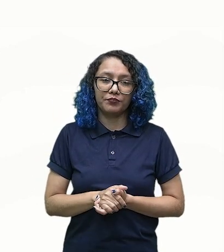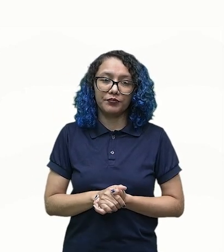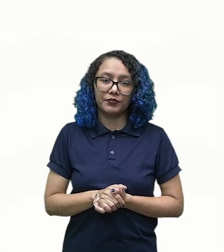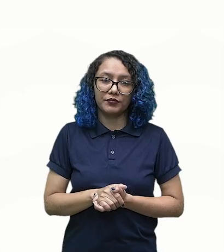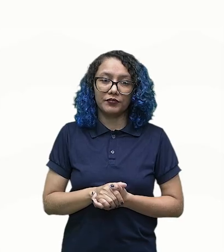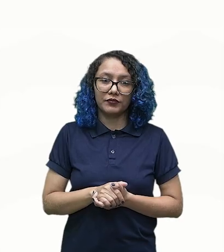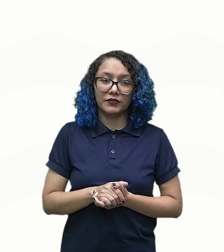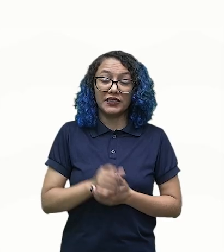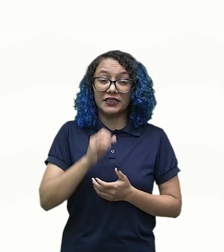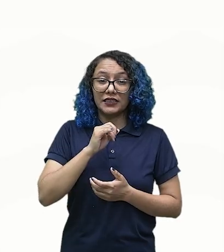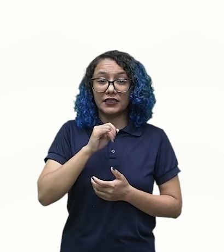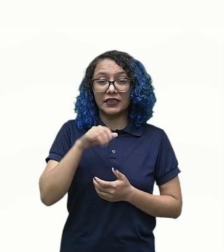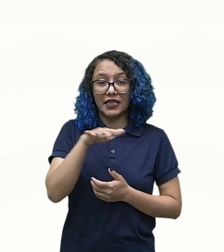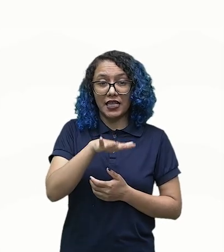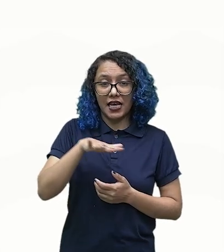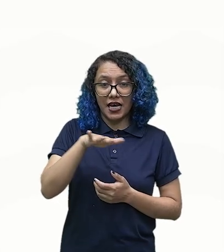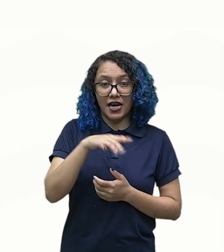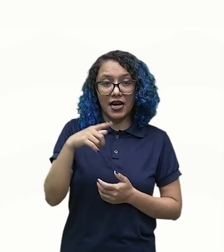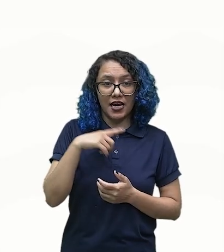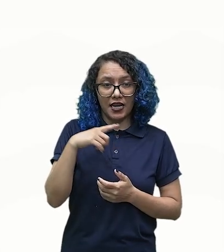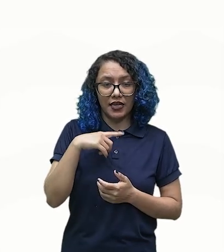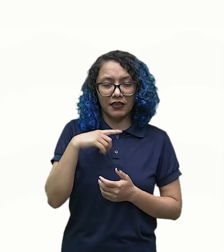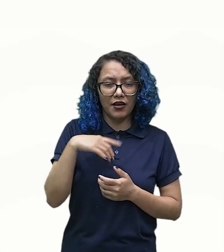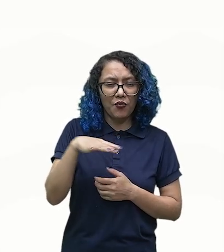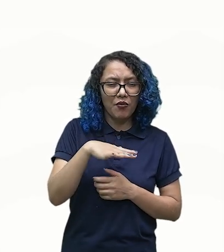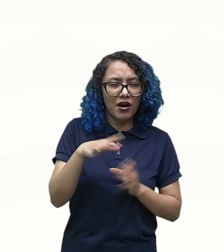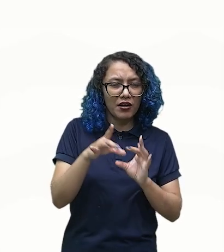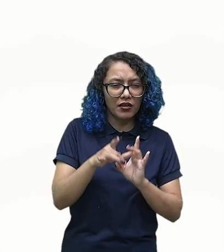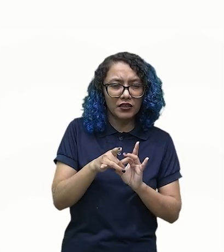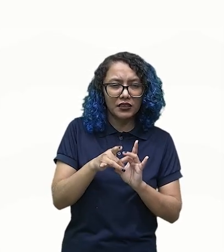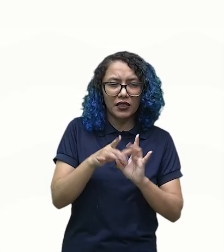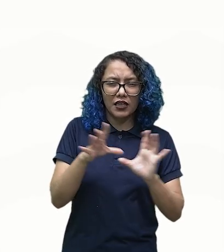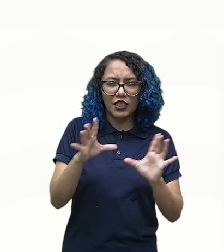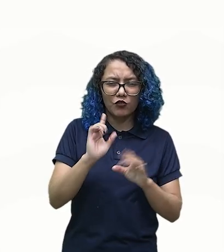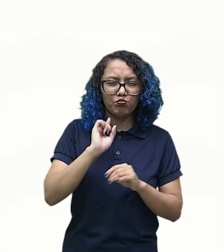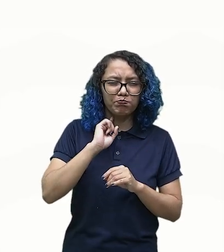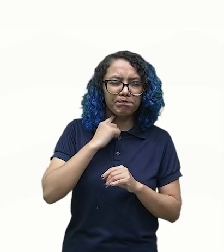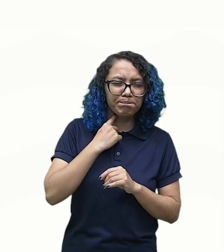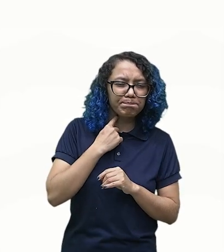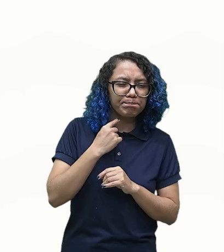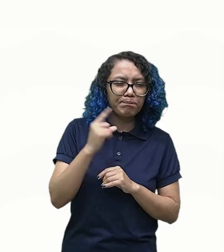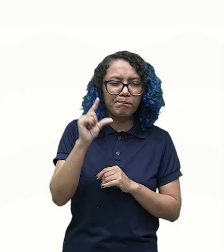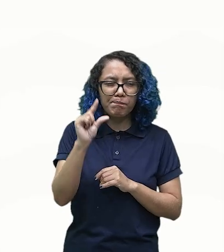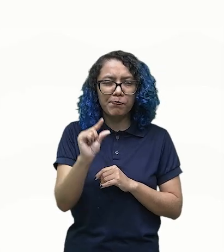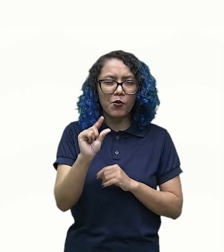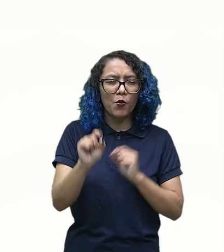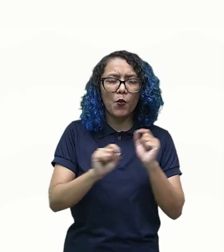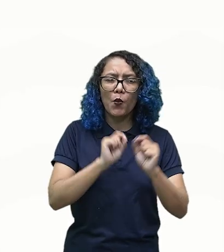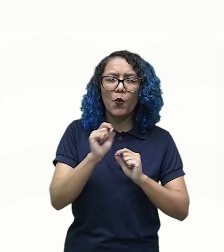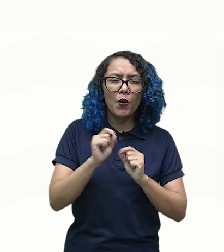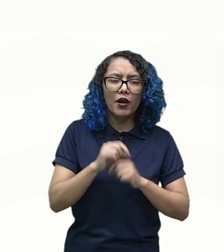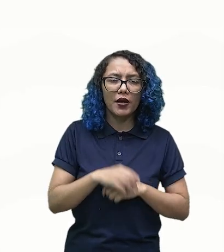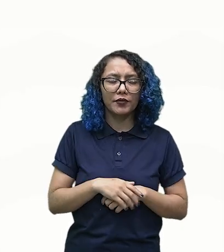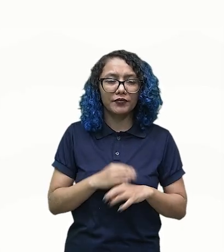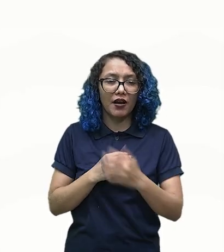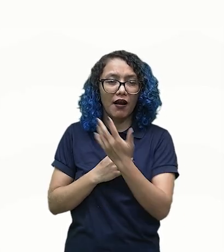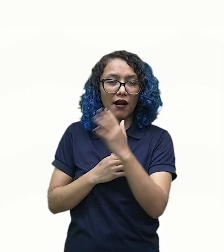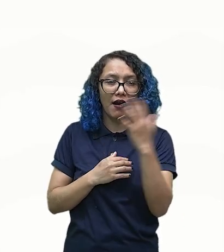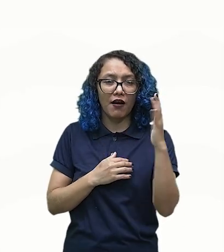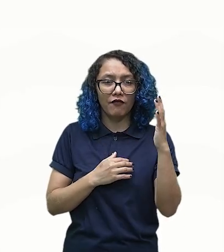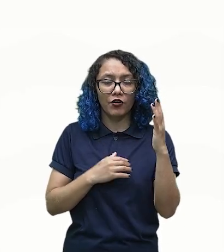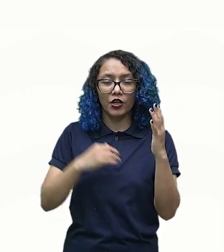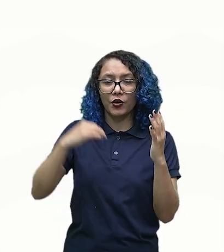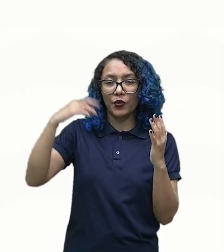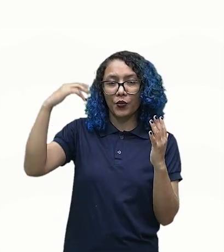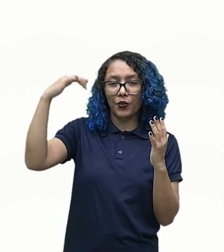área que ela apresenta ali um campo mais aberto, que não tem toda a poluição urbana, esse raio, os raios